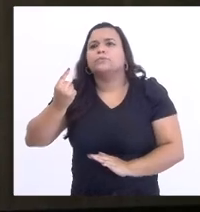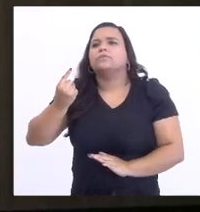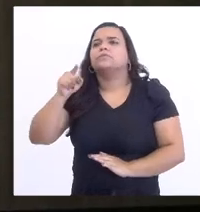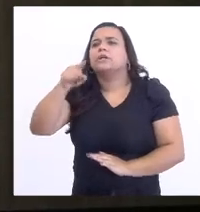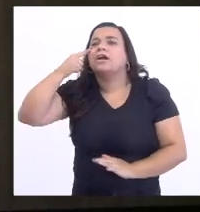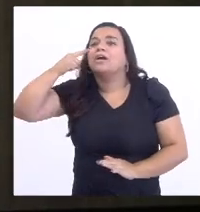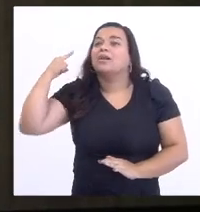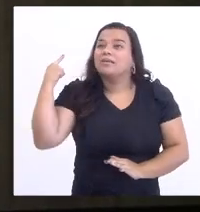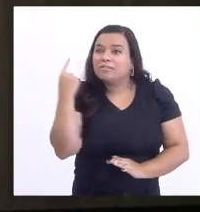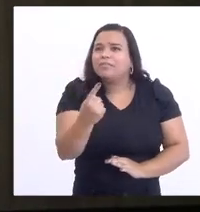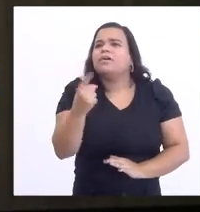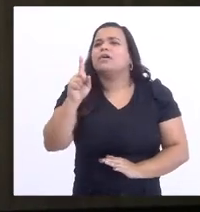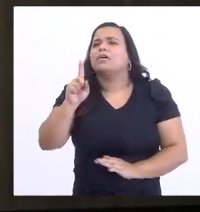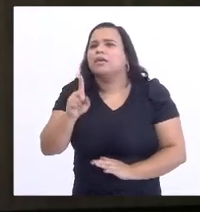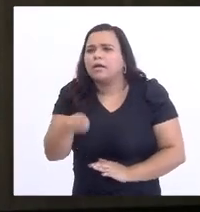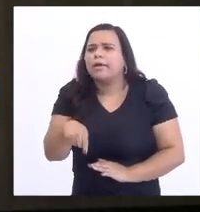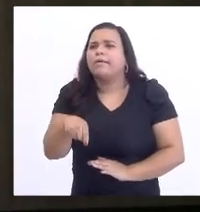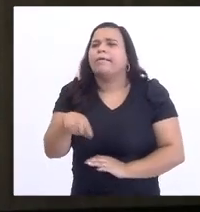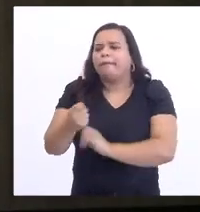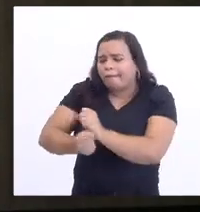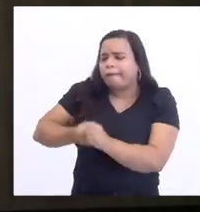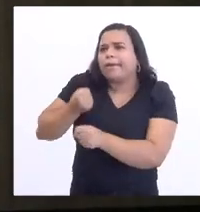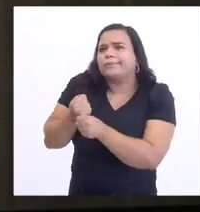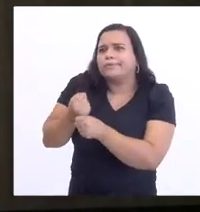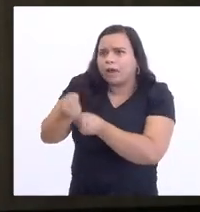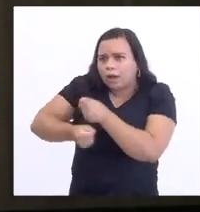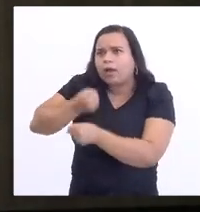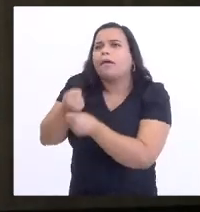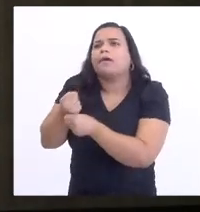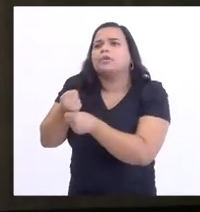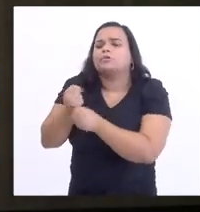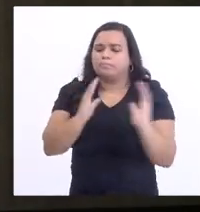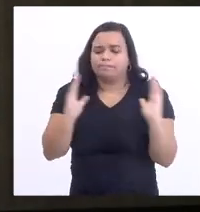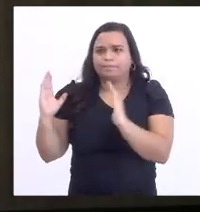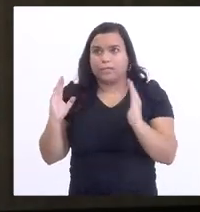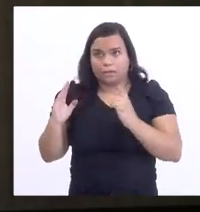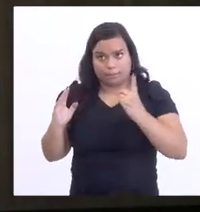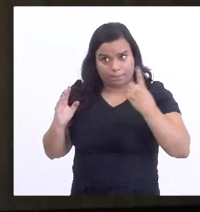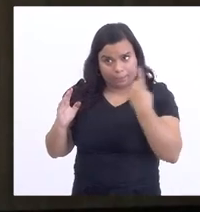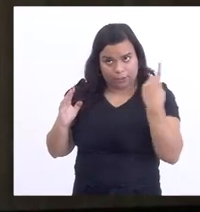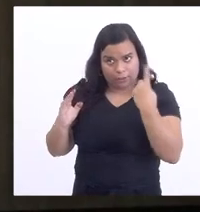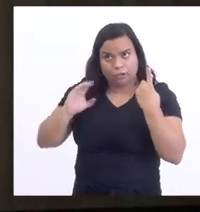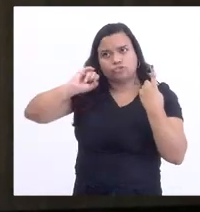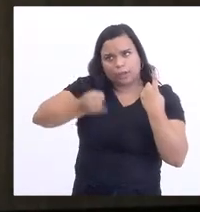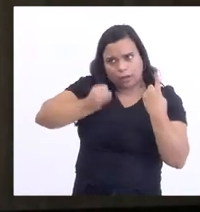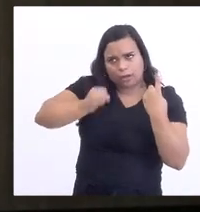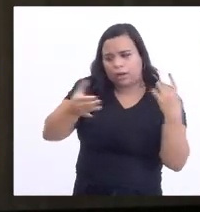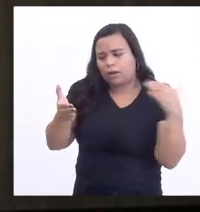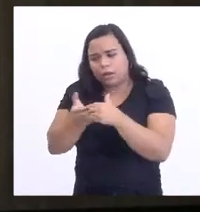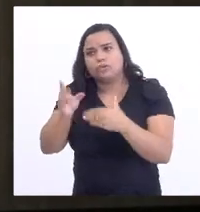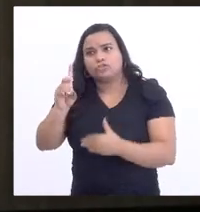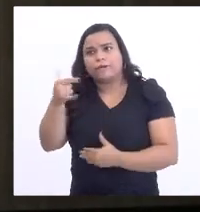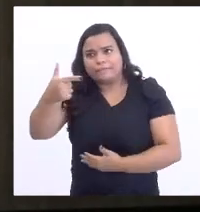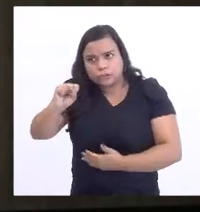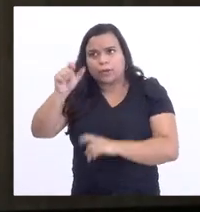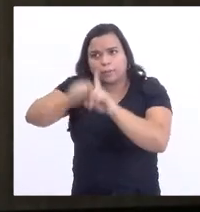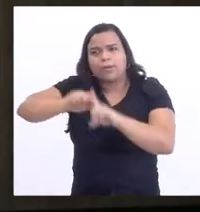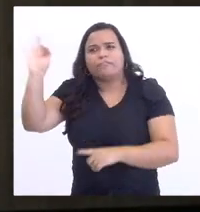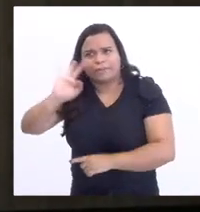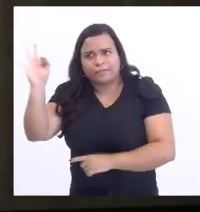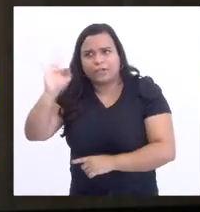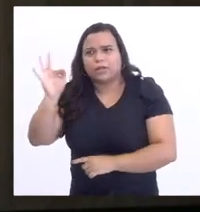será requerida anualmente no período de 1º de janeiro a 28 de fevereiro e concedida no mês de